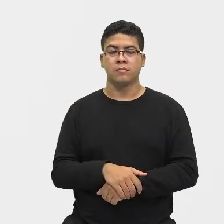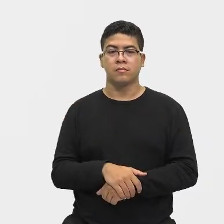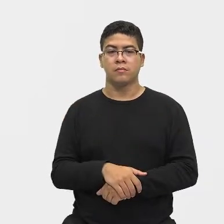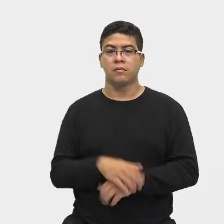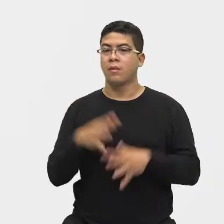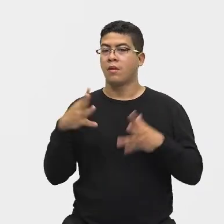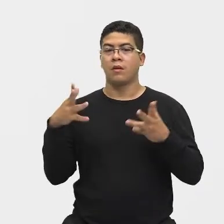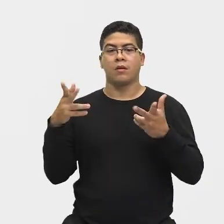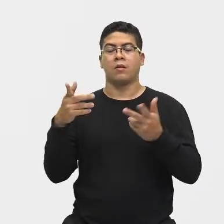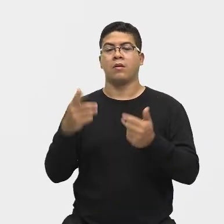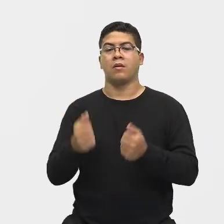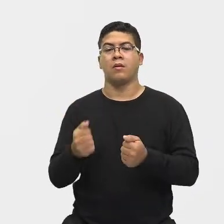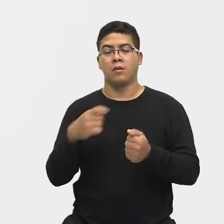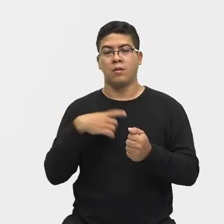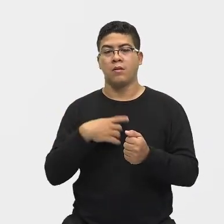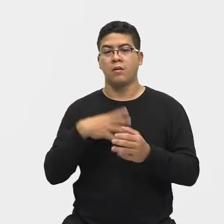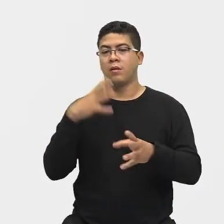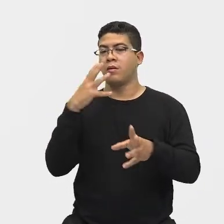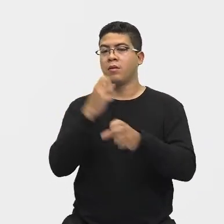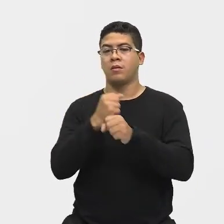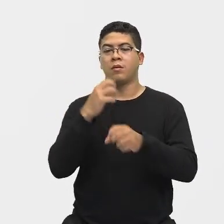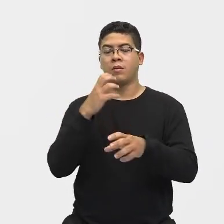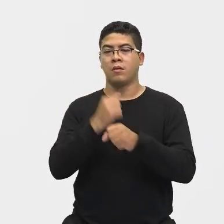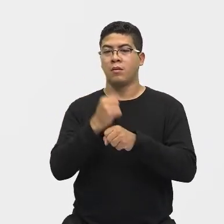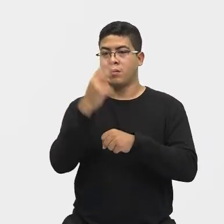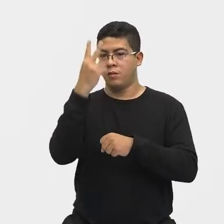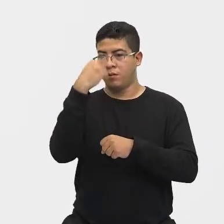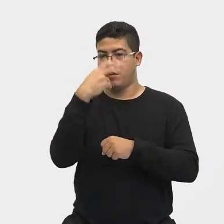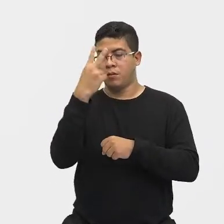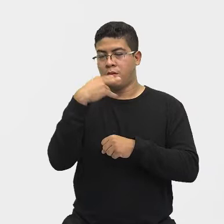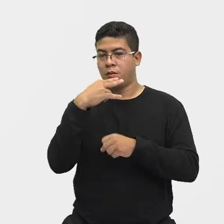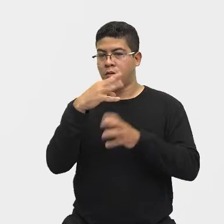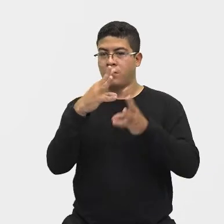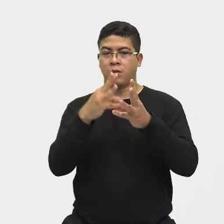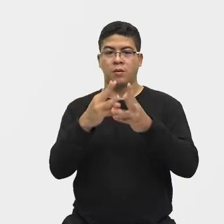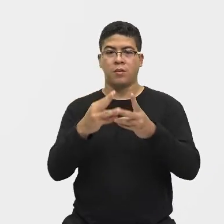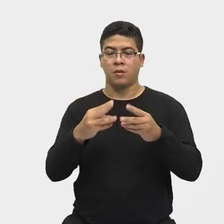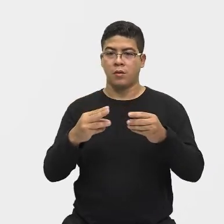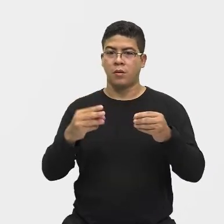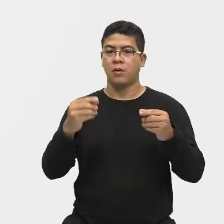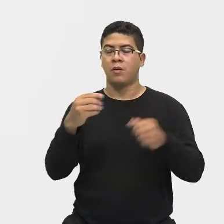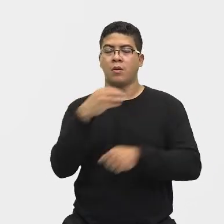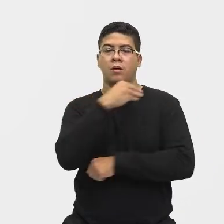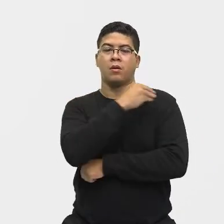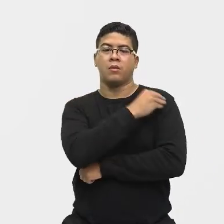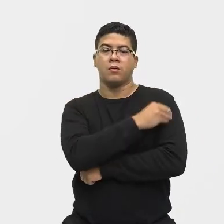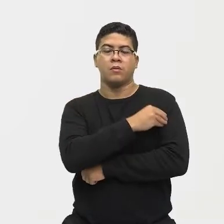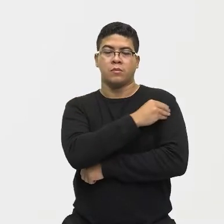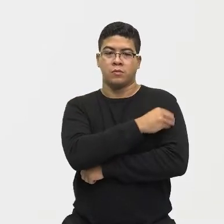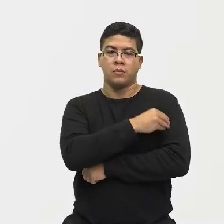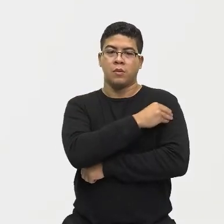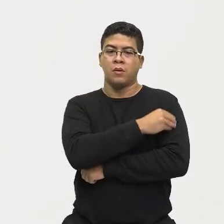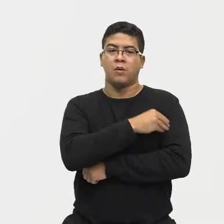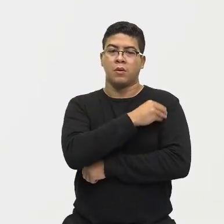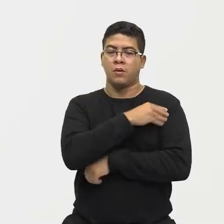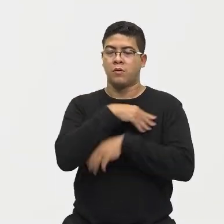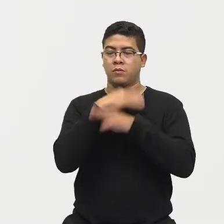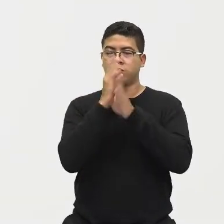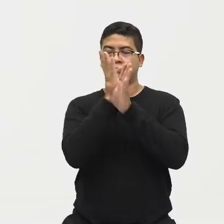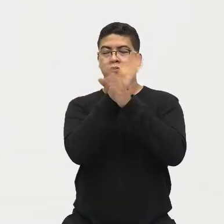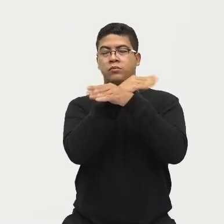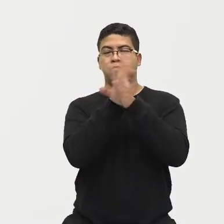todos os cálculos do cego se desfaziam na turbulência do álcool. Olha só, isso é